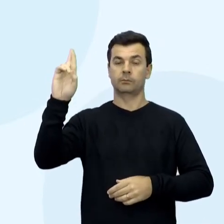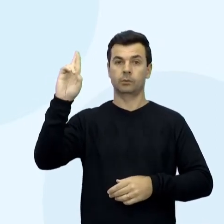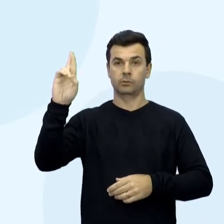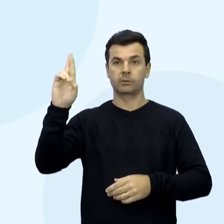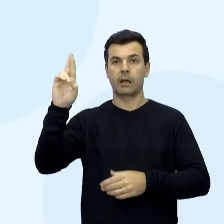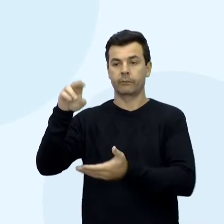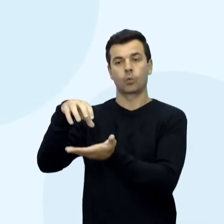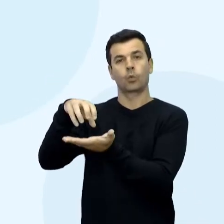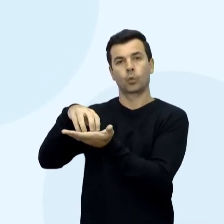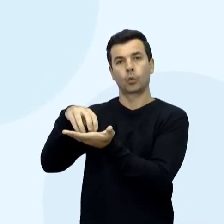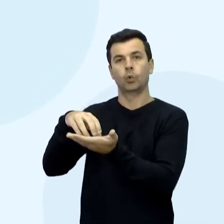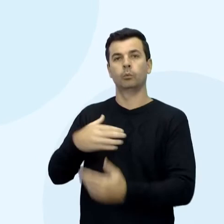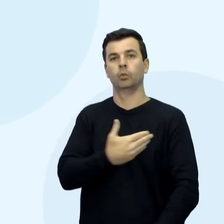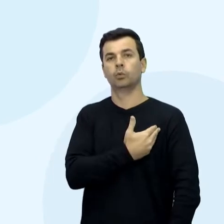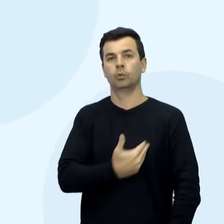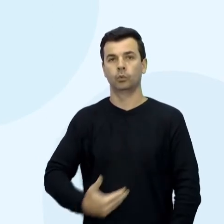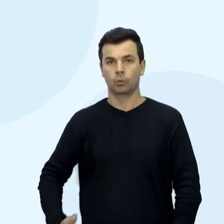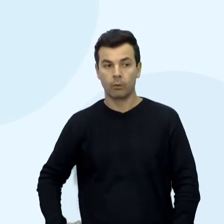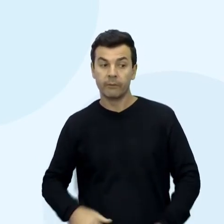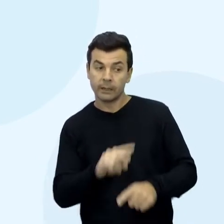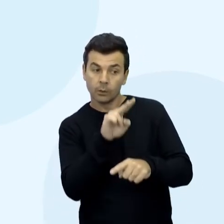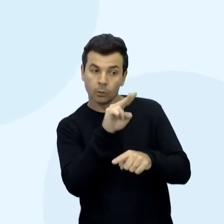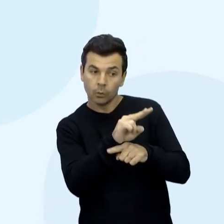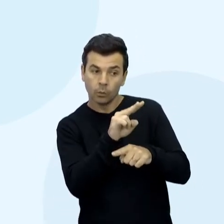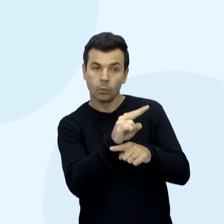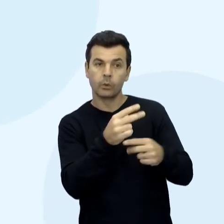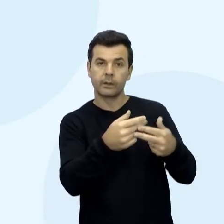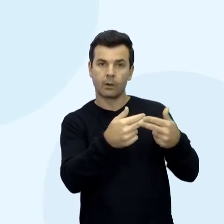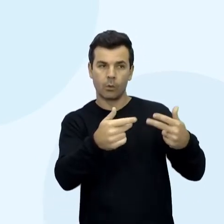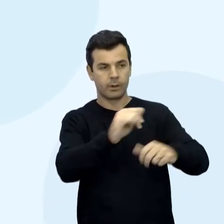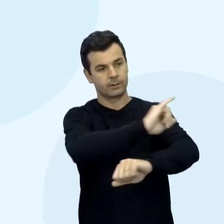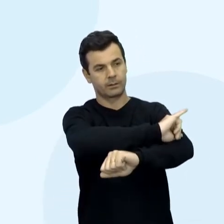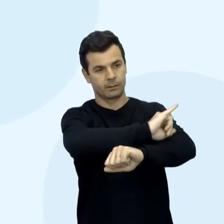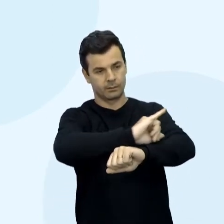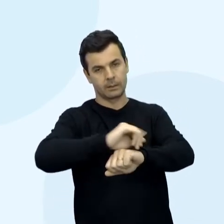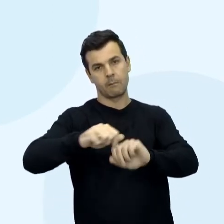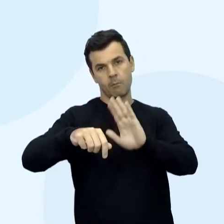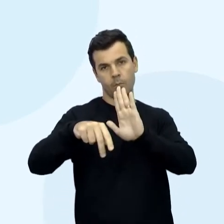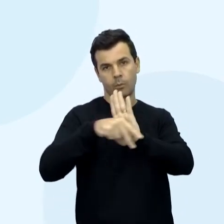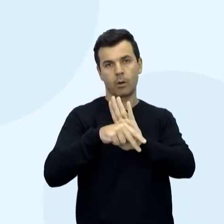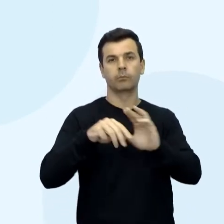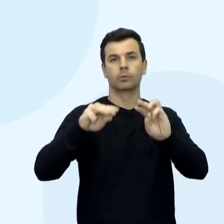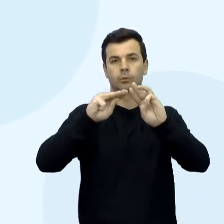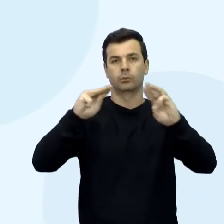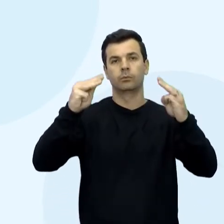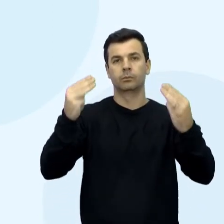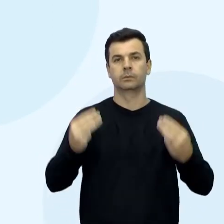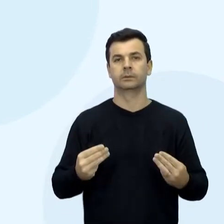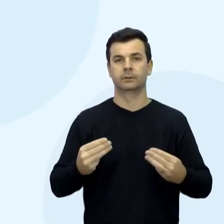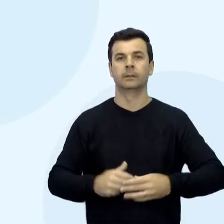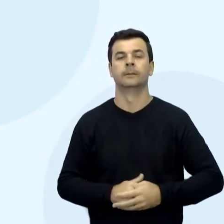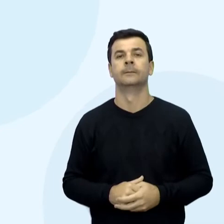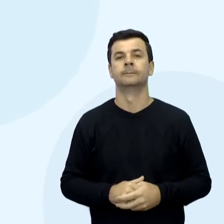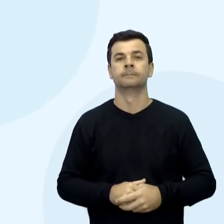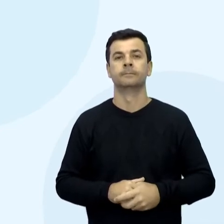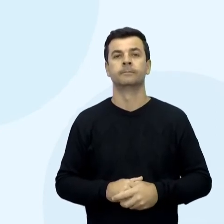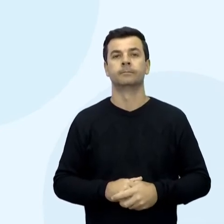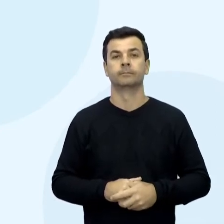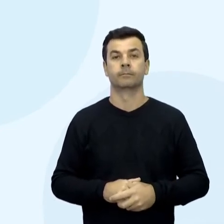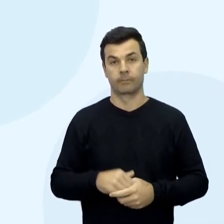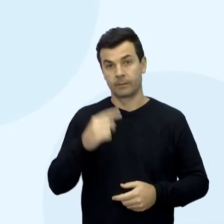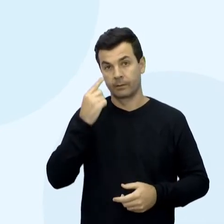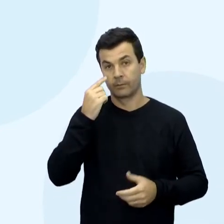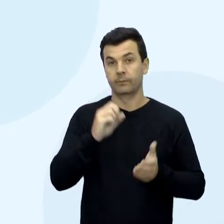órgão do governo, na verdade, que cuida do patrimônio material dos museus, tá? Então, vamos avançar aqui para a nossa